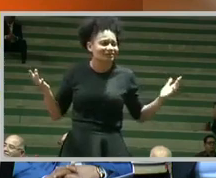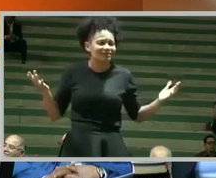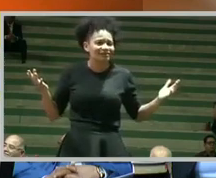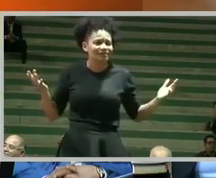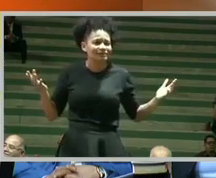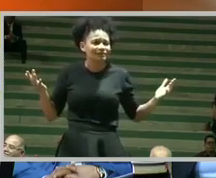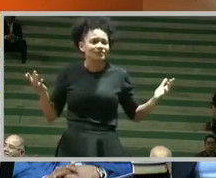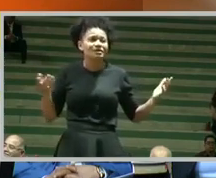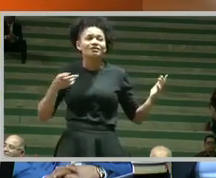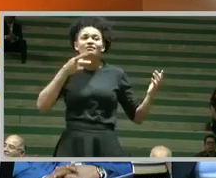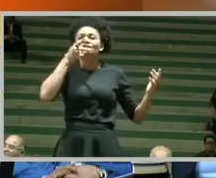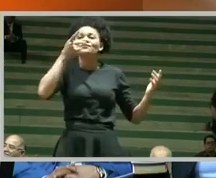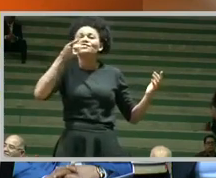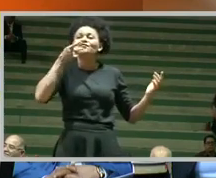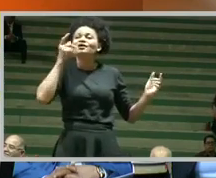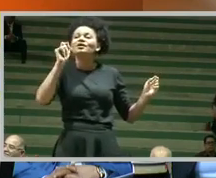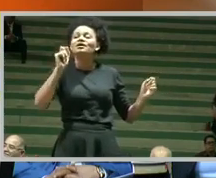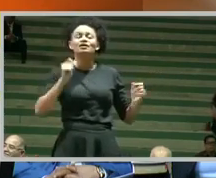Ele diz,